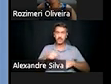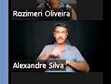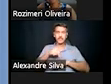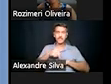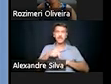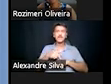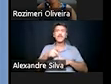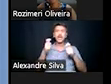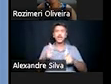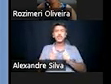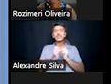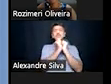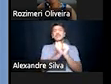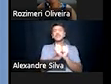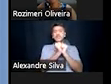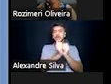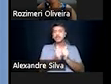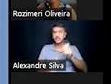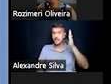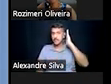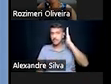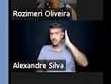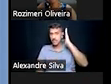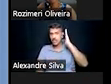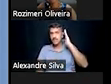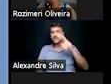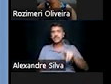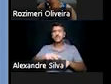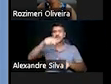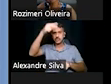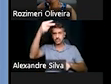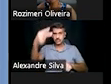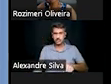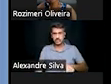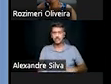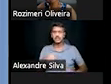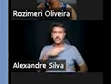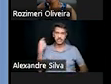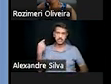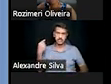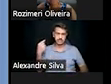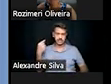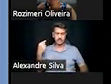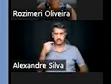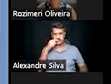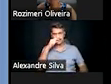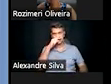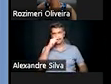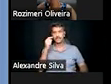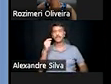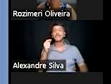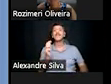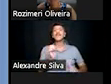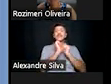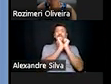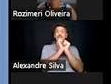onde a escrava burra tinha se jogado e tinha morrido. Era uma escrava